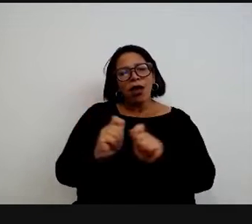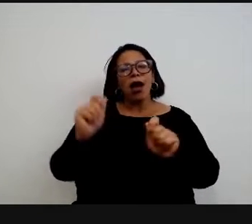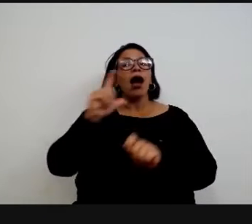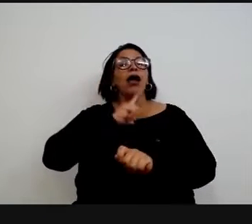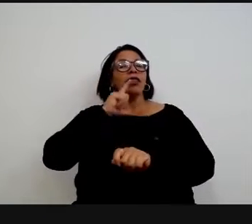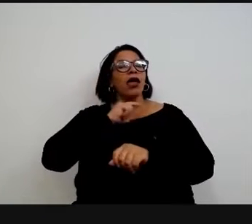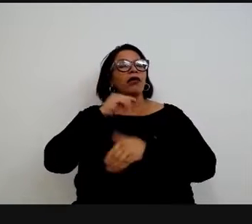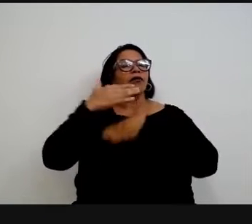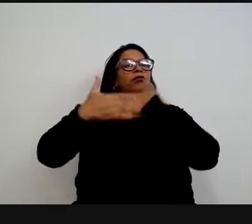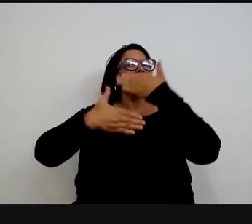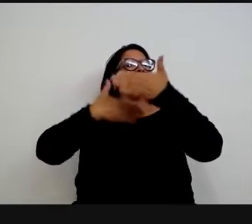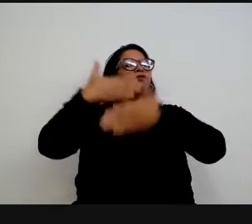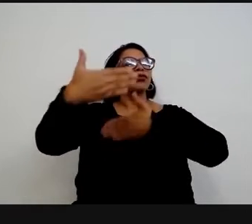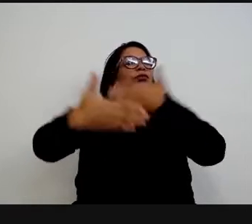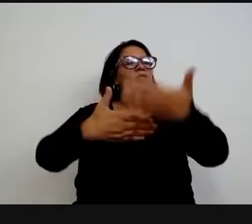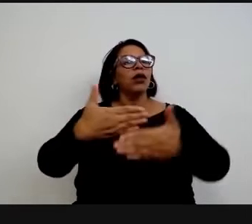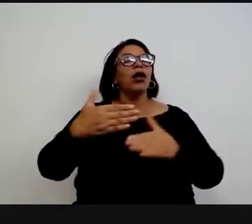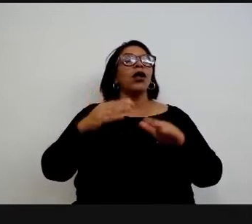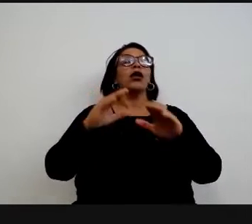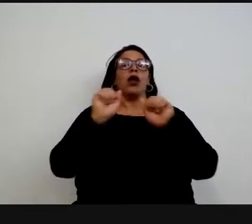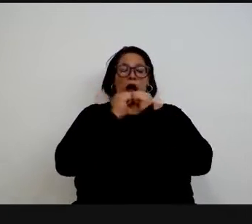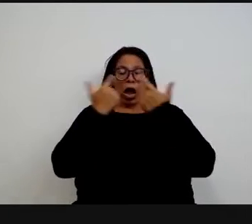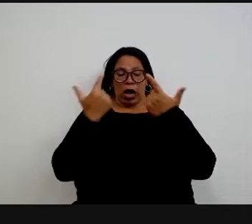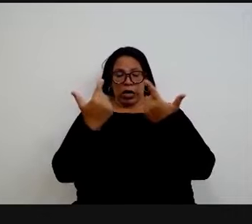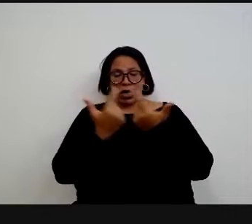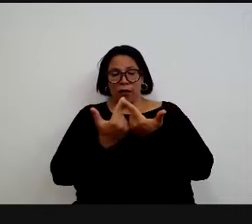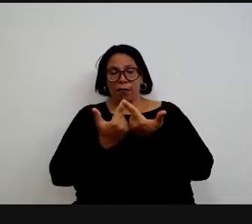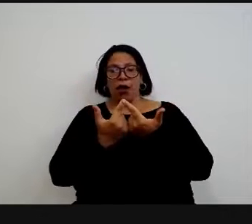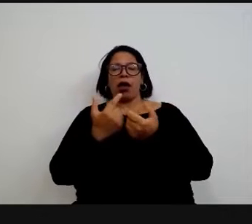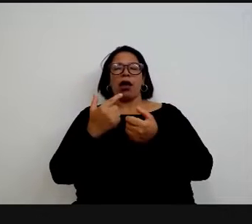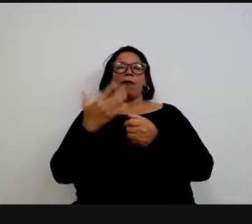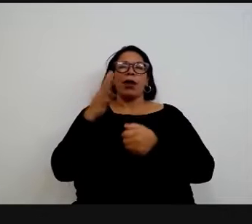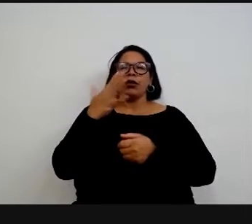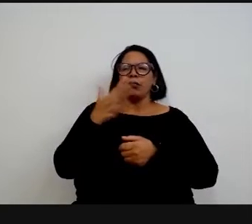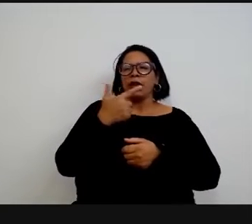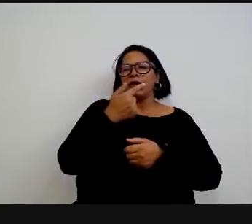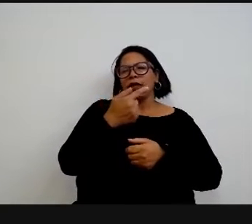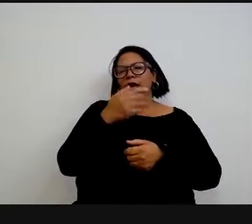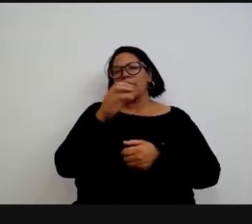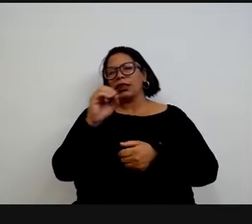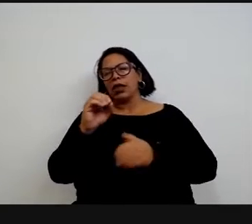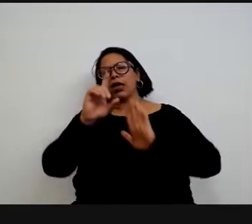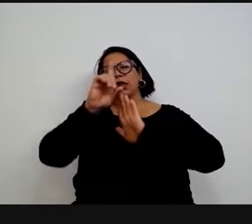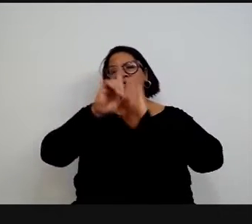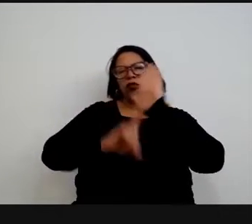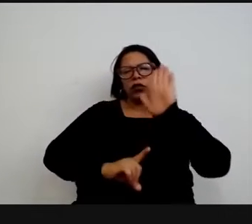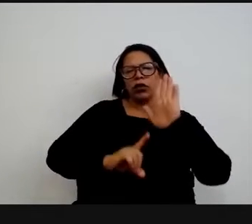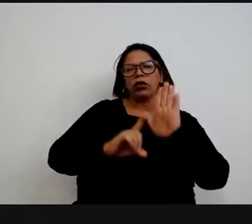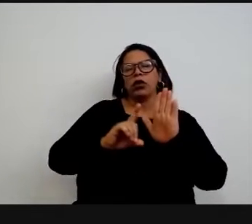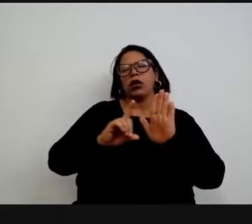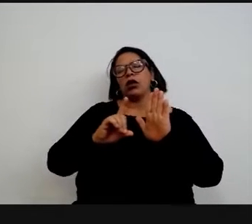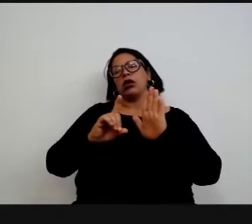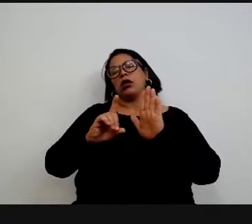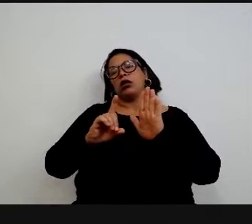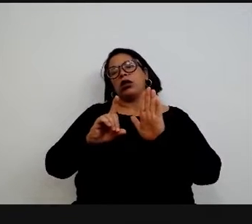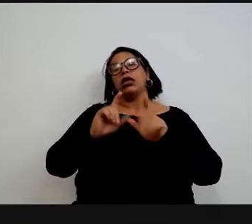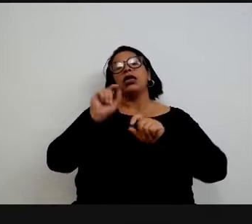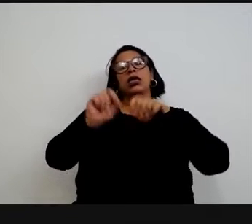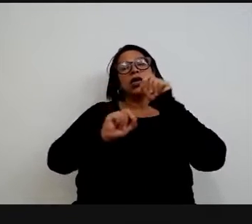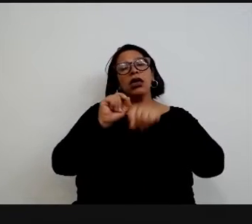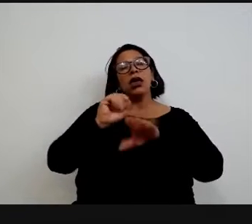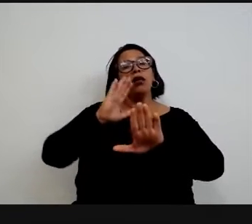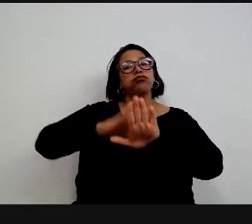uma construção que foi feita pela casa inteira, por 70 gerências e mais 10 diretorias e mais